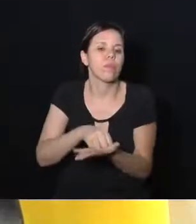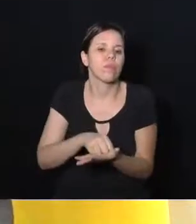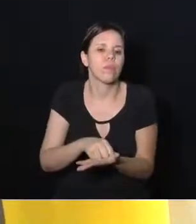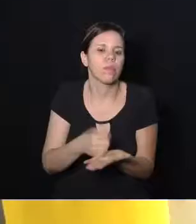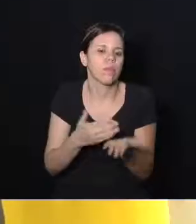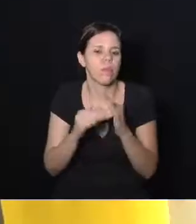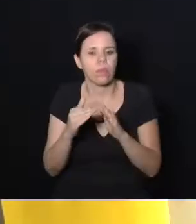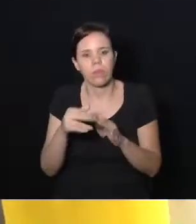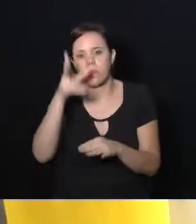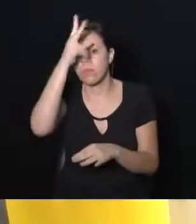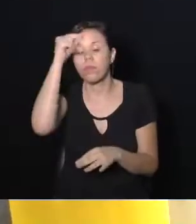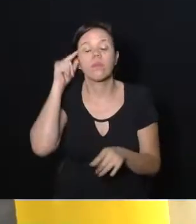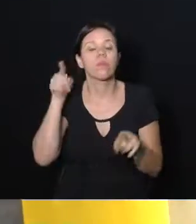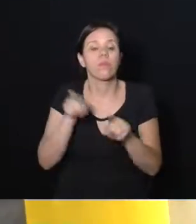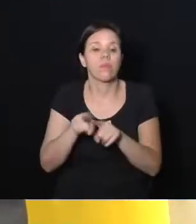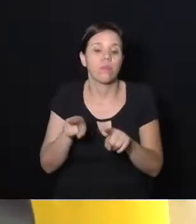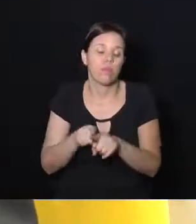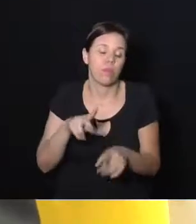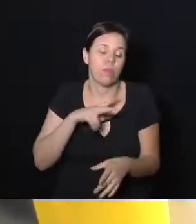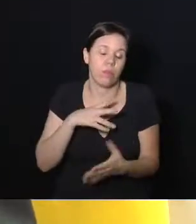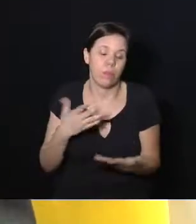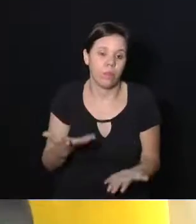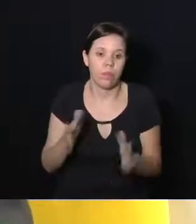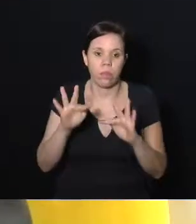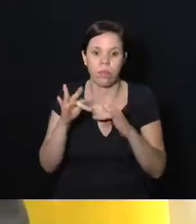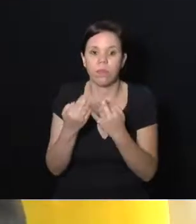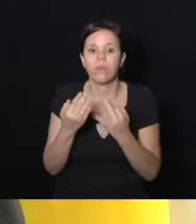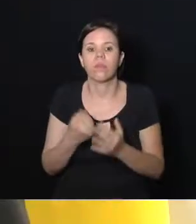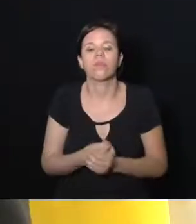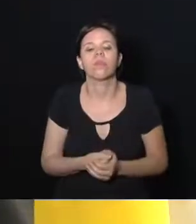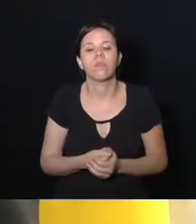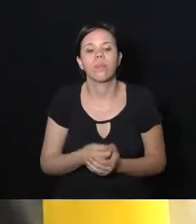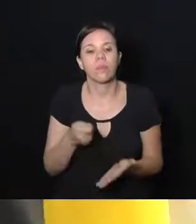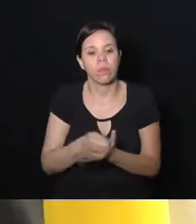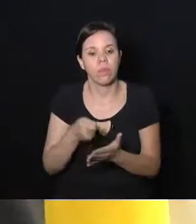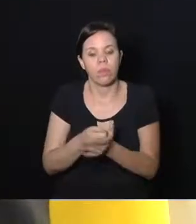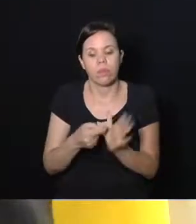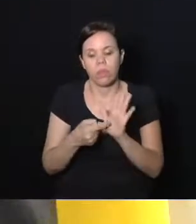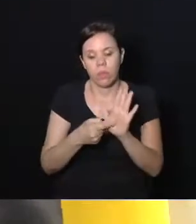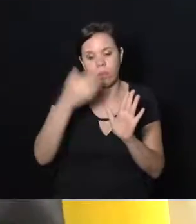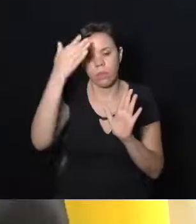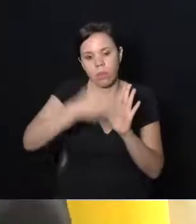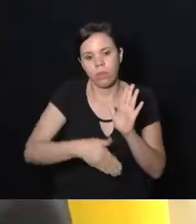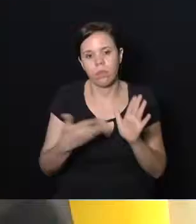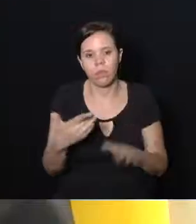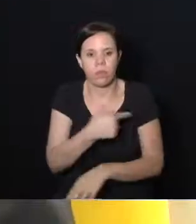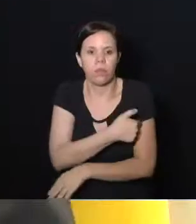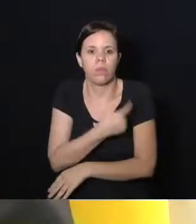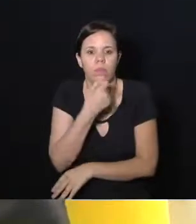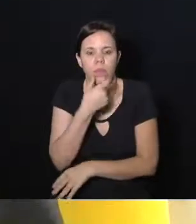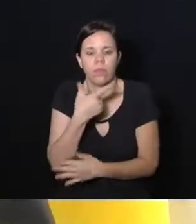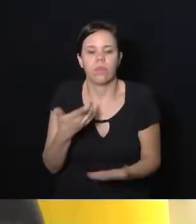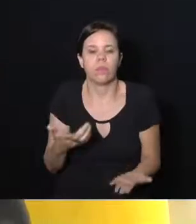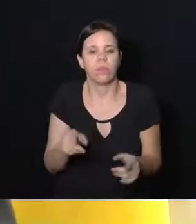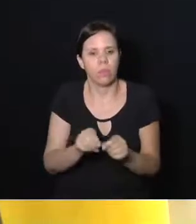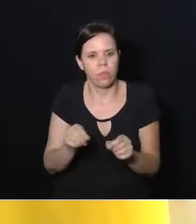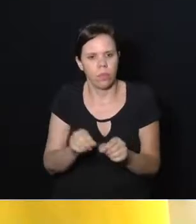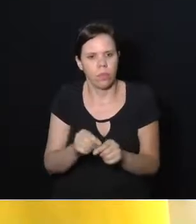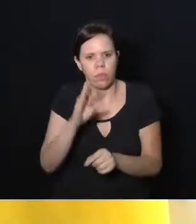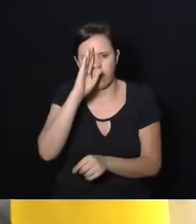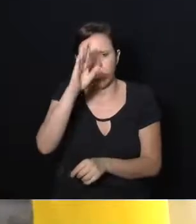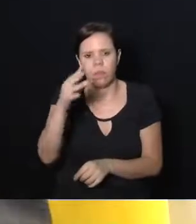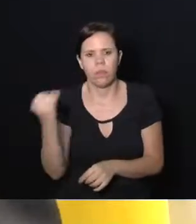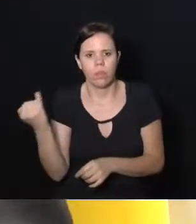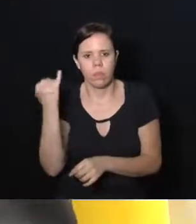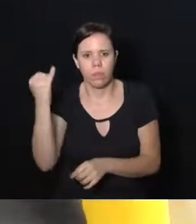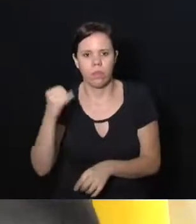escola pública como privada, dos pais terem que apresentar a caderneta de vacinação. É fundamental. E